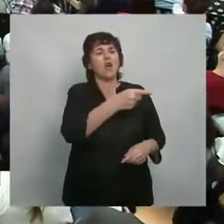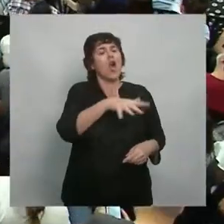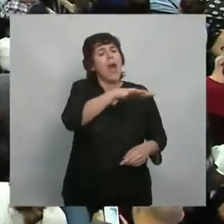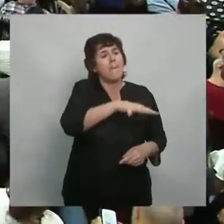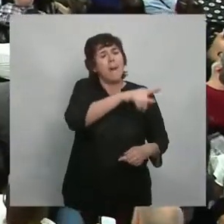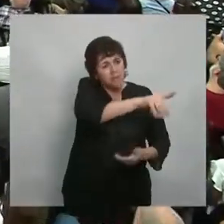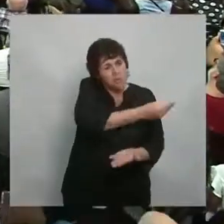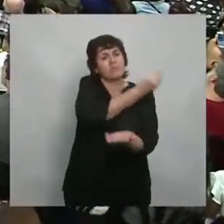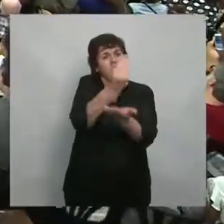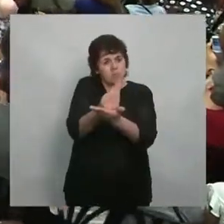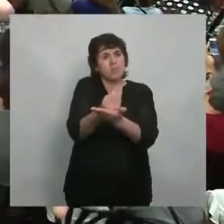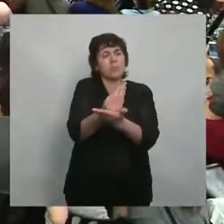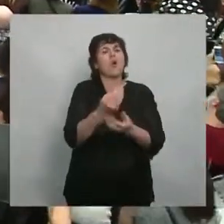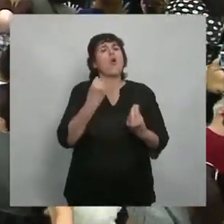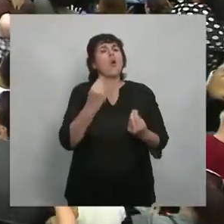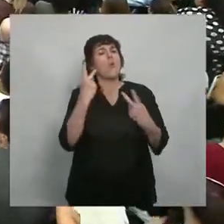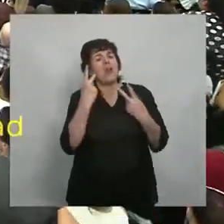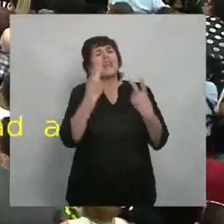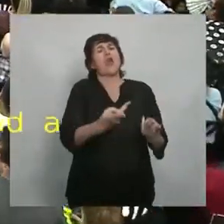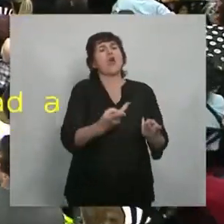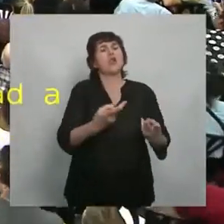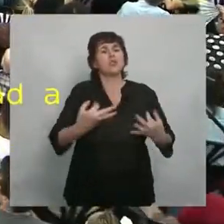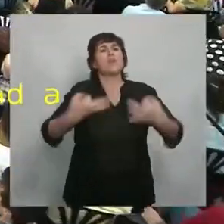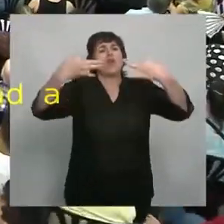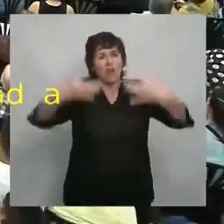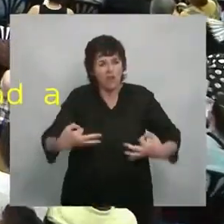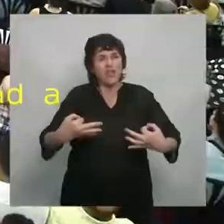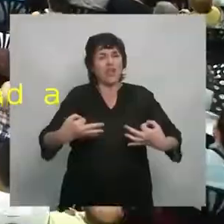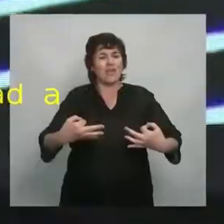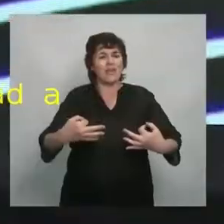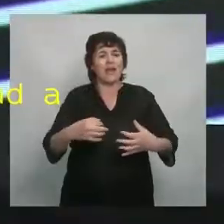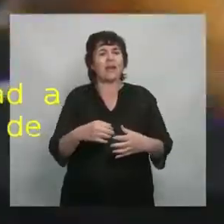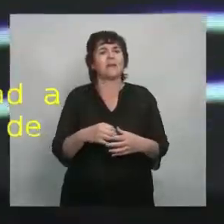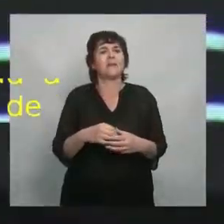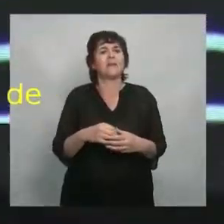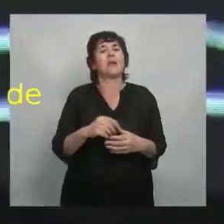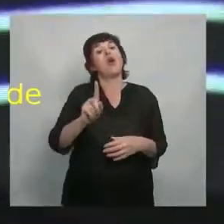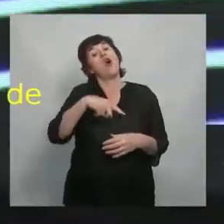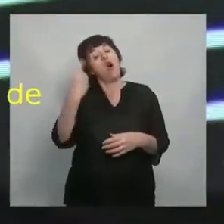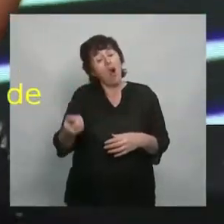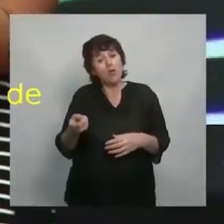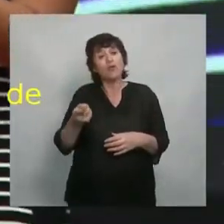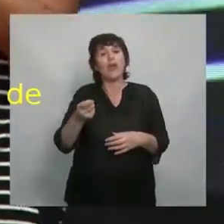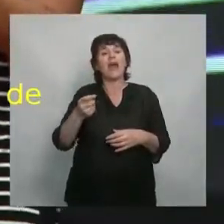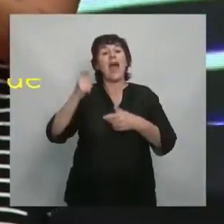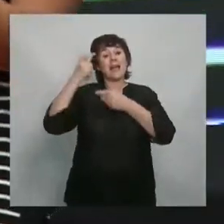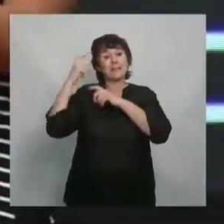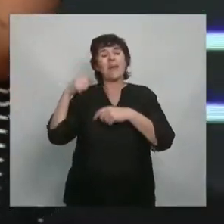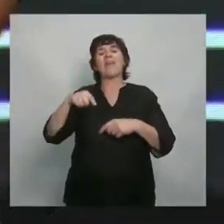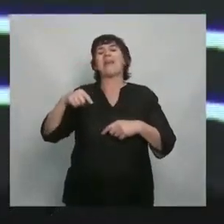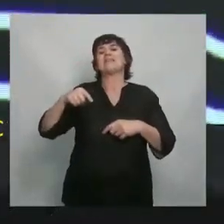reconhecimento e de forma digna. Uma segunda experiência: Palácio do Planalto, uma